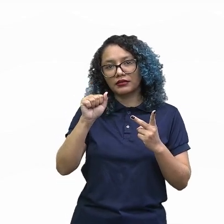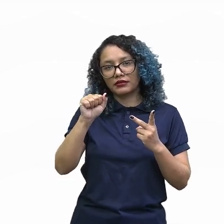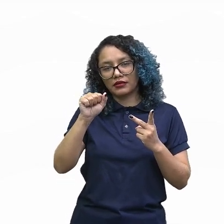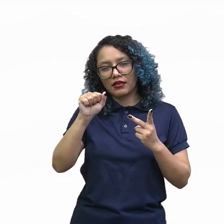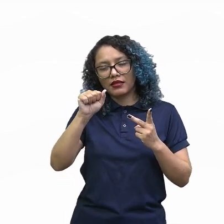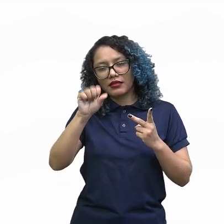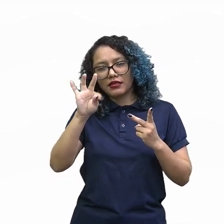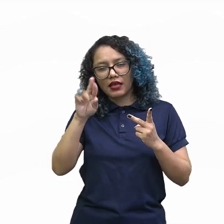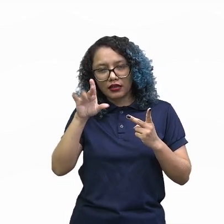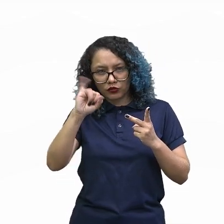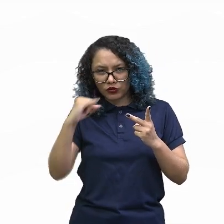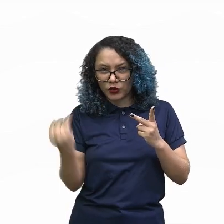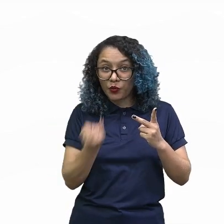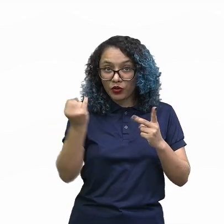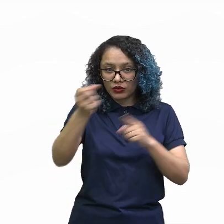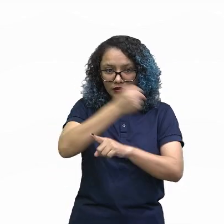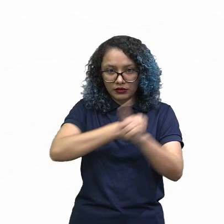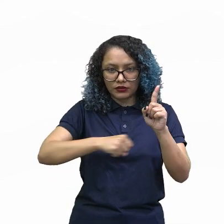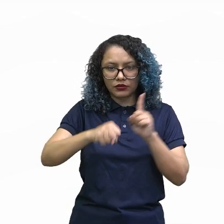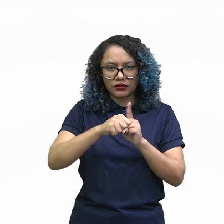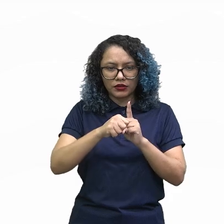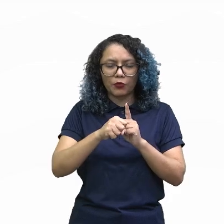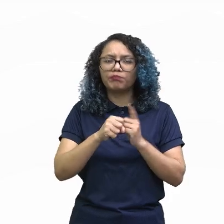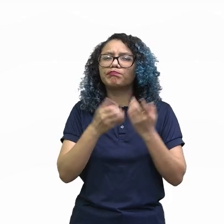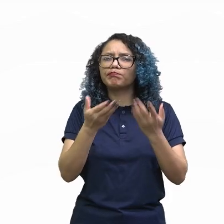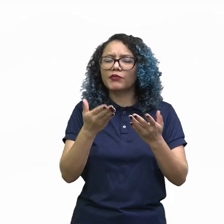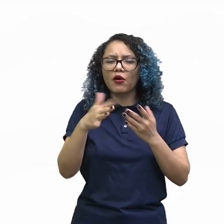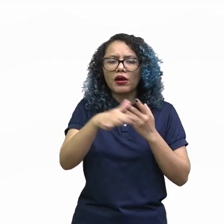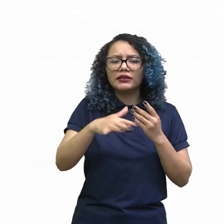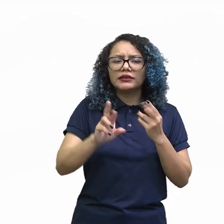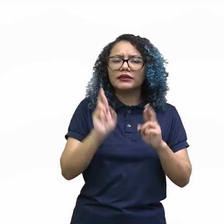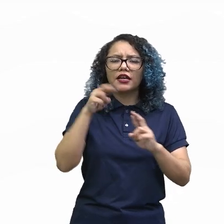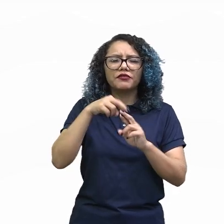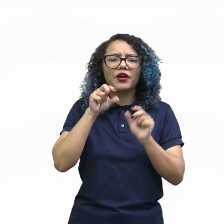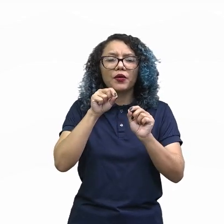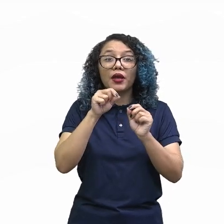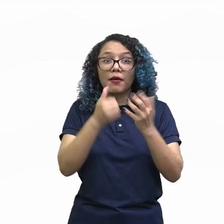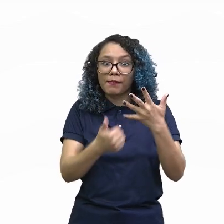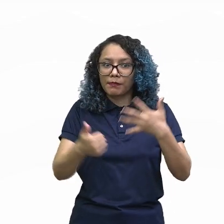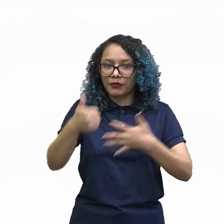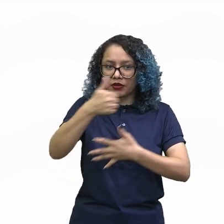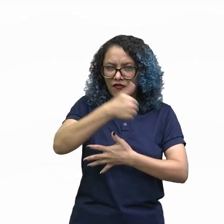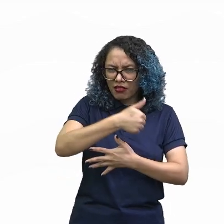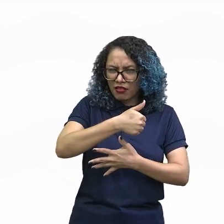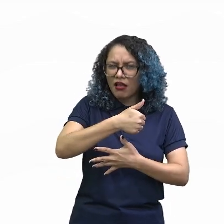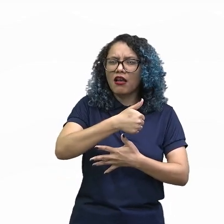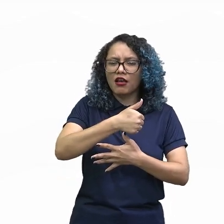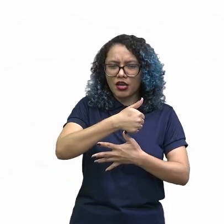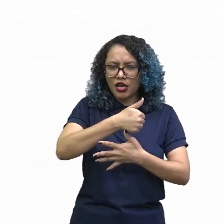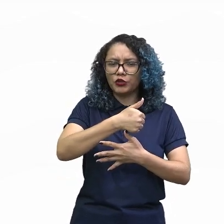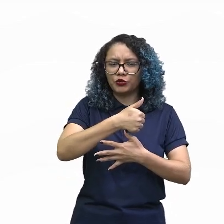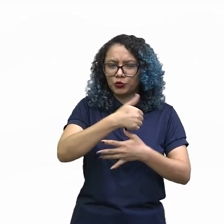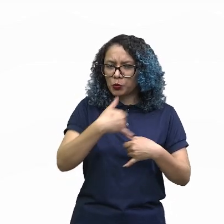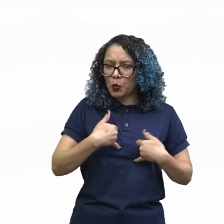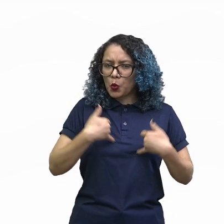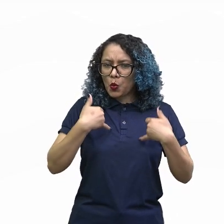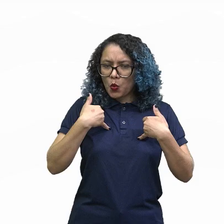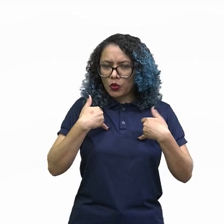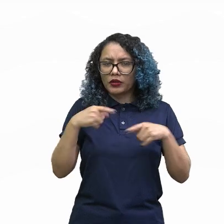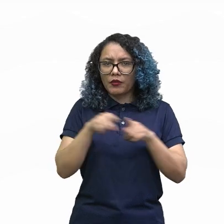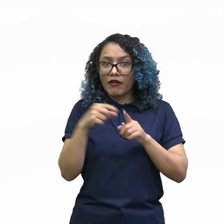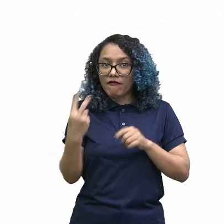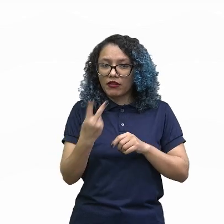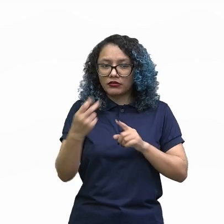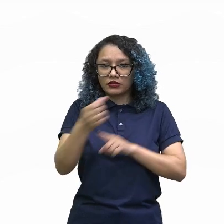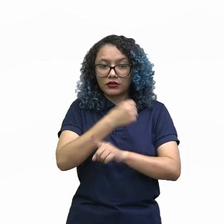né? Essa dimensão se refere ao prestígio, honra e reconhecimento social